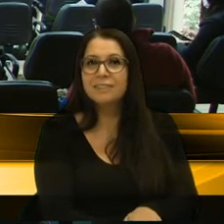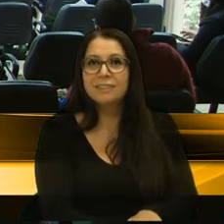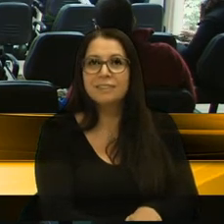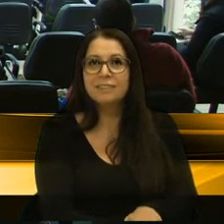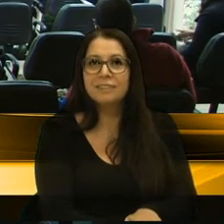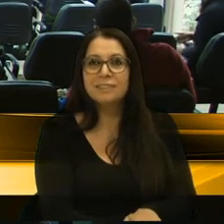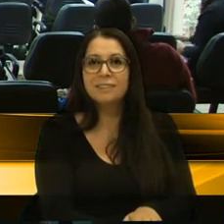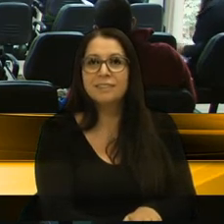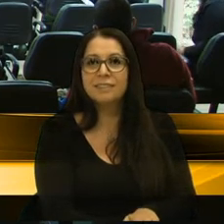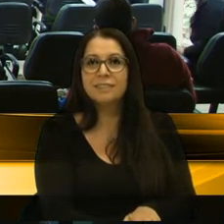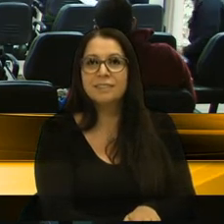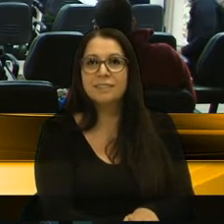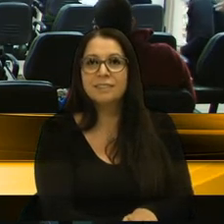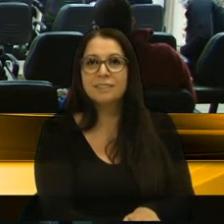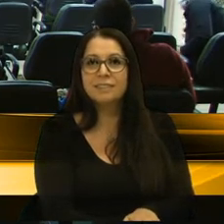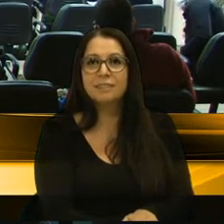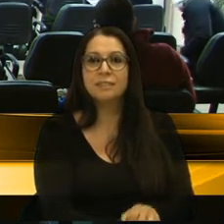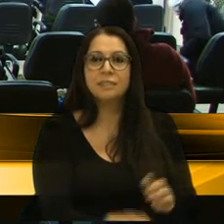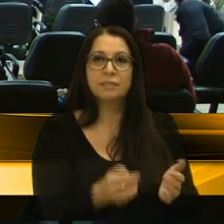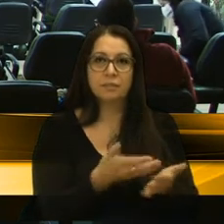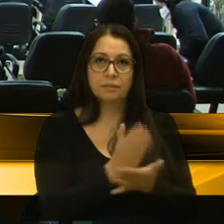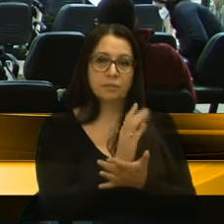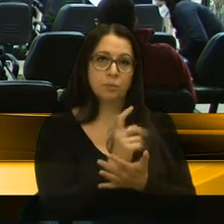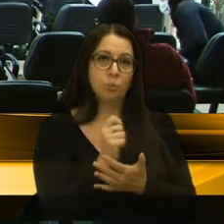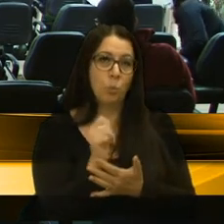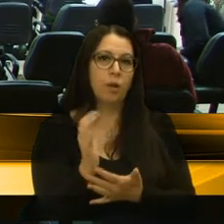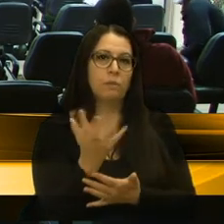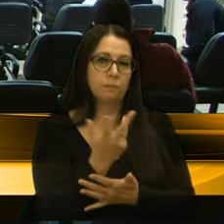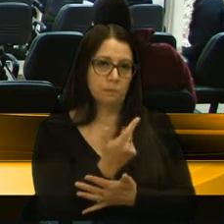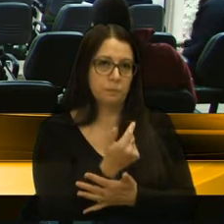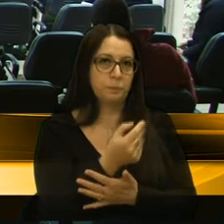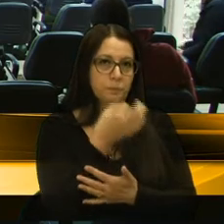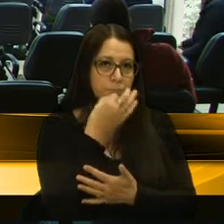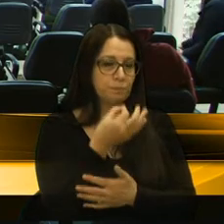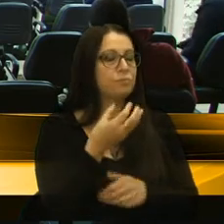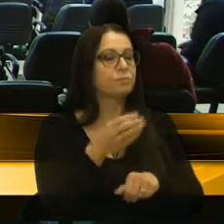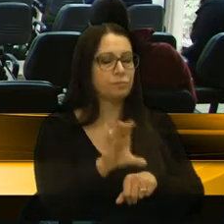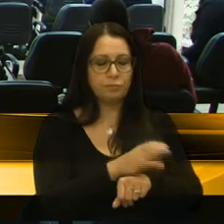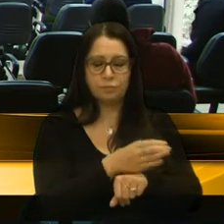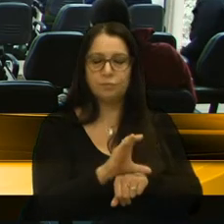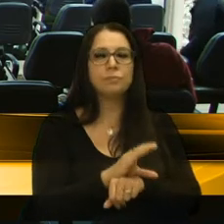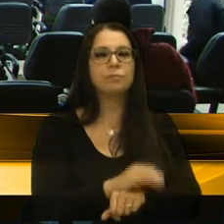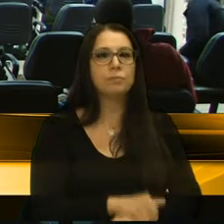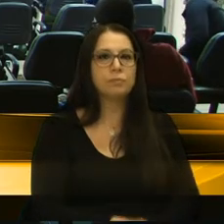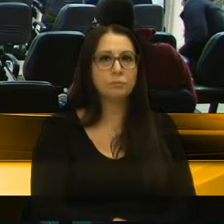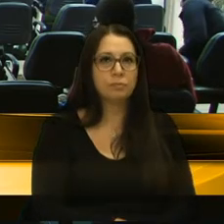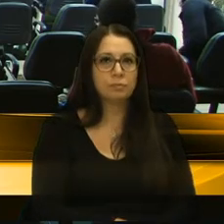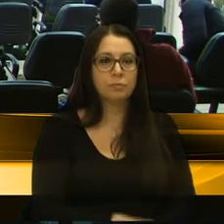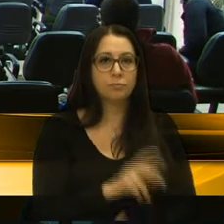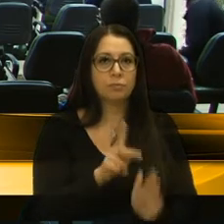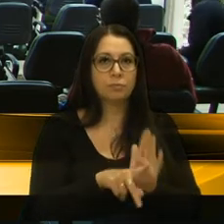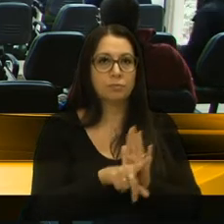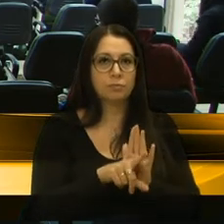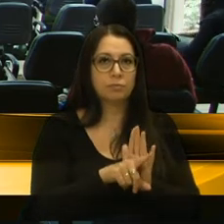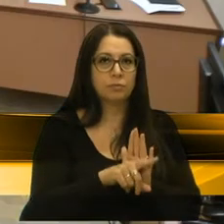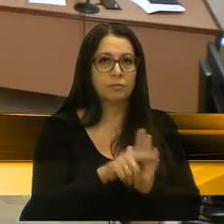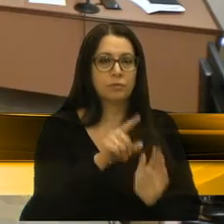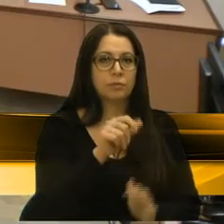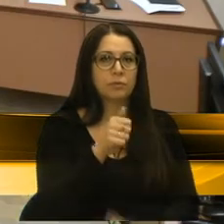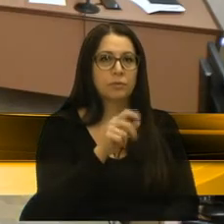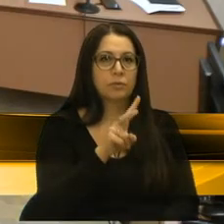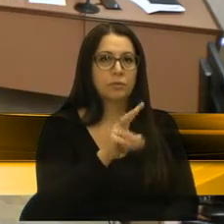Então foi aprovado por maioria o parecer pela inconstitucionalidade do projeto de lei número